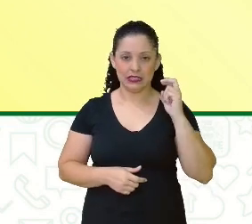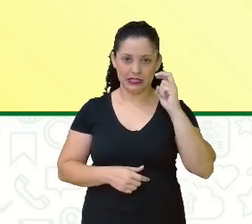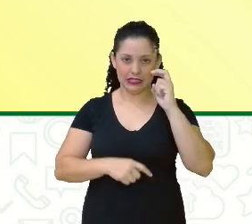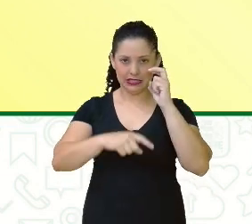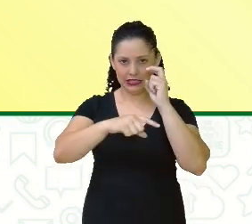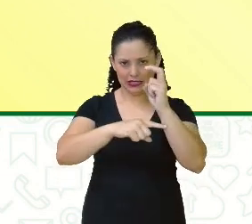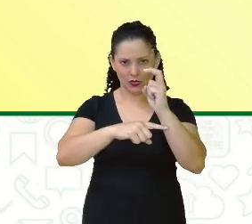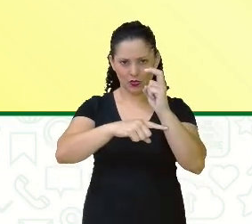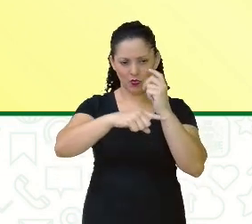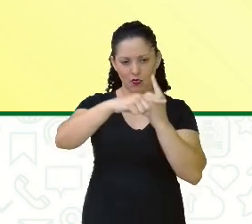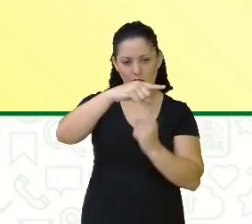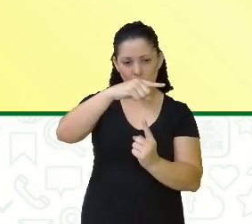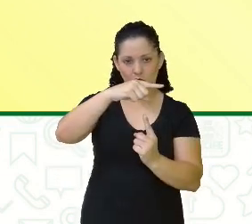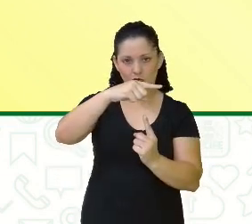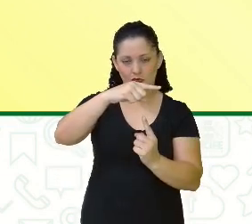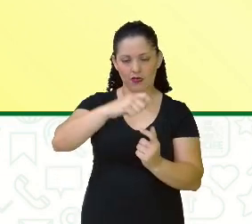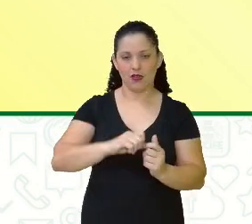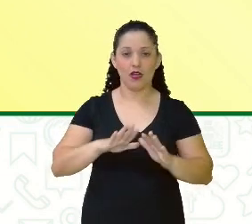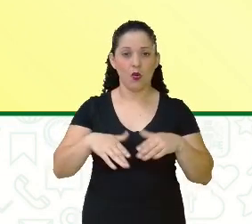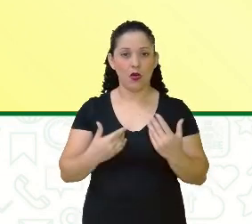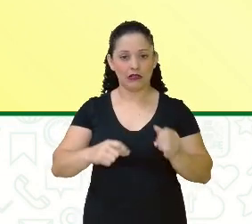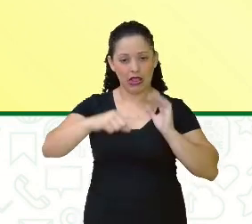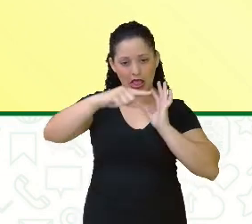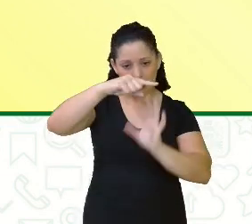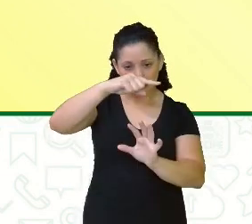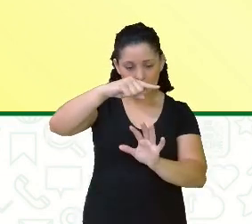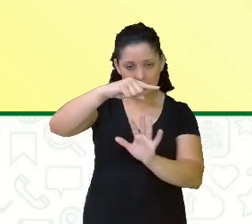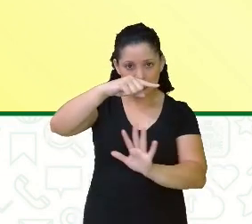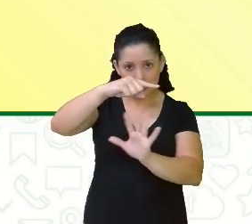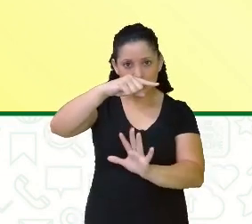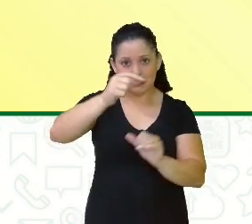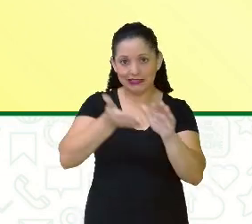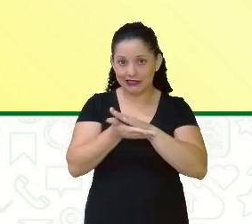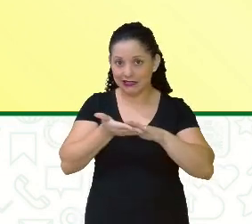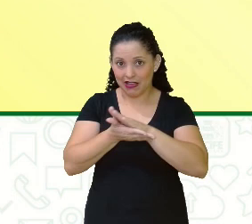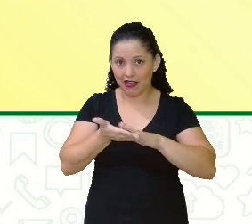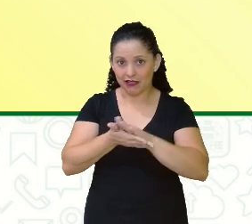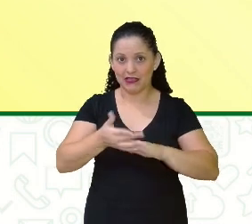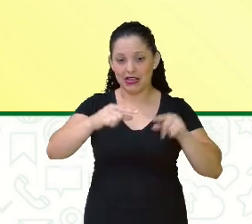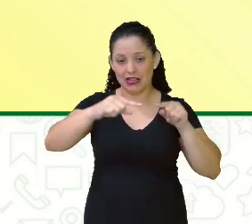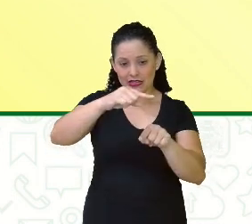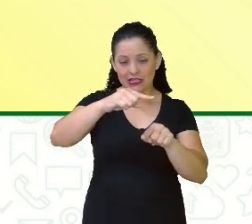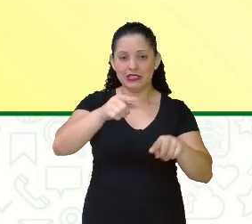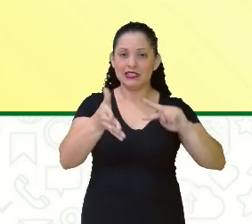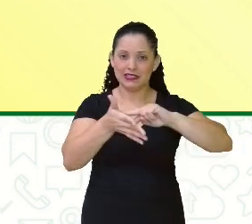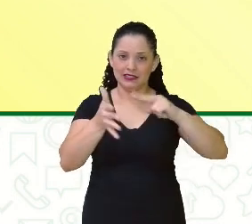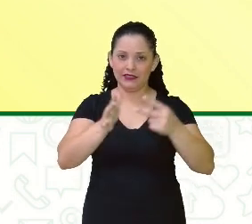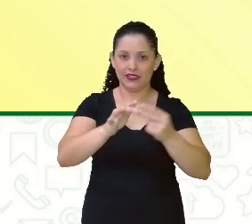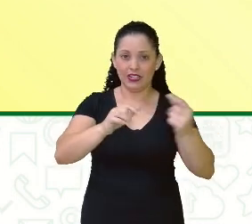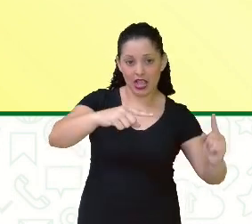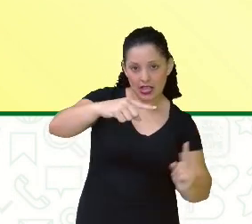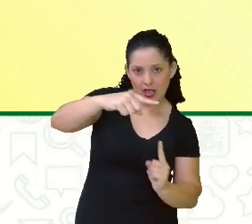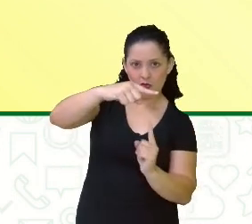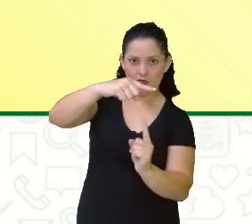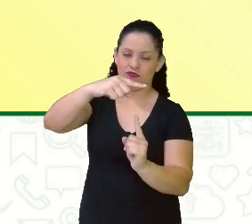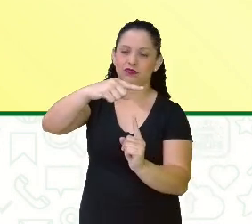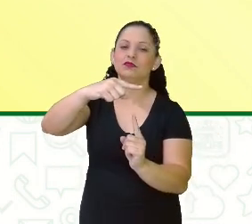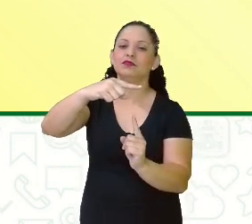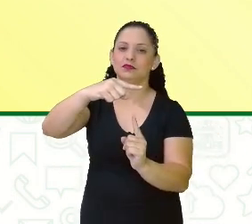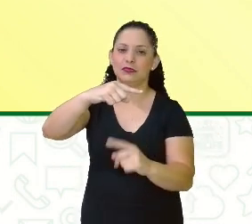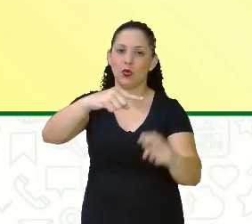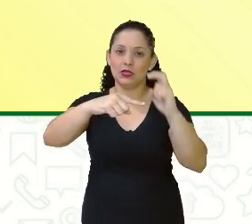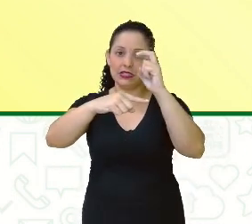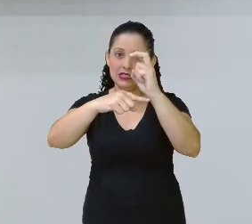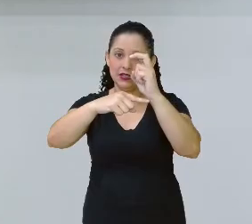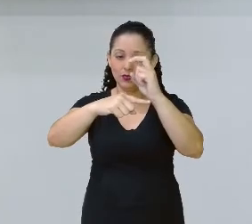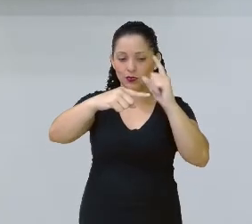digo sempre que quando a gente não tem número no numerador, a gente tem um 1, certo? Então,